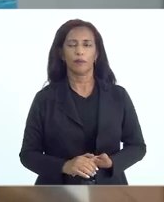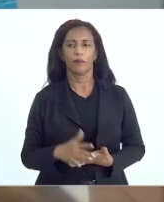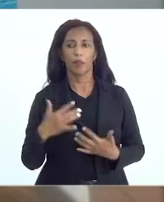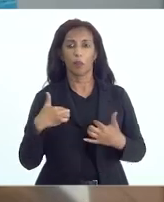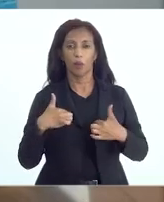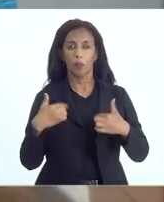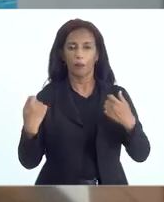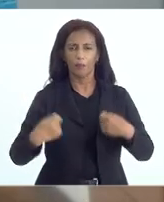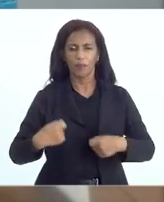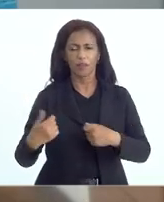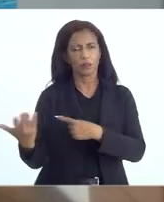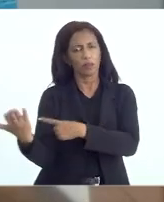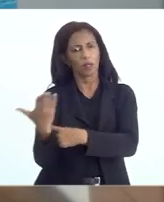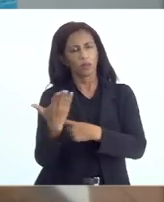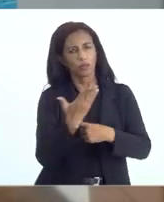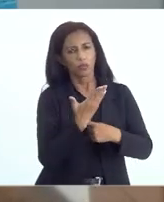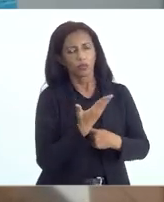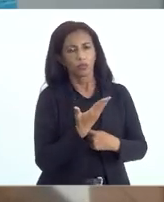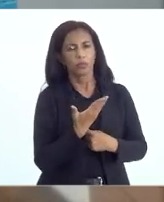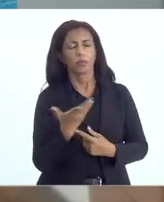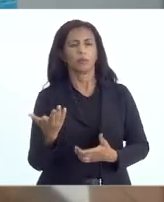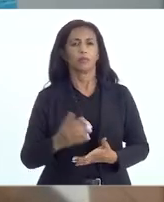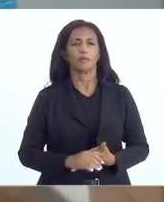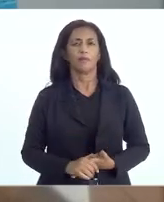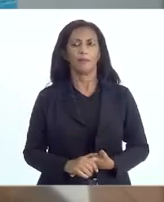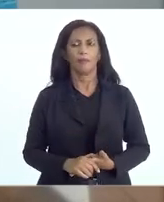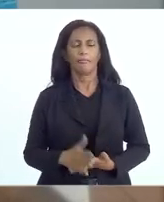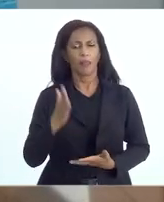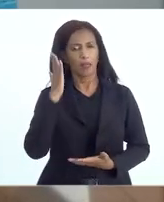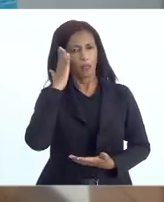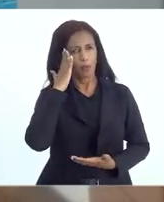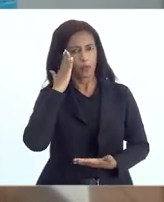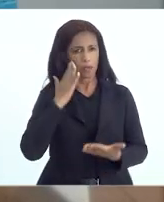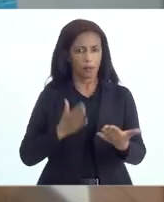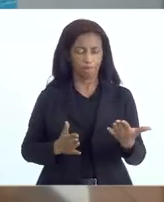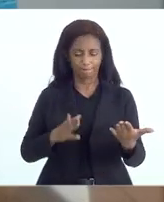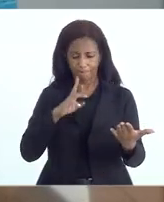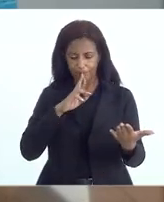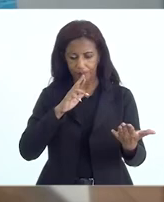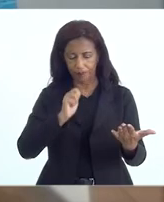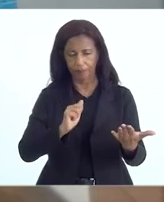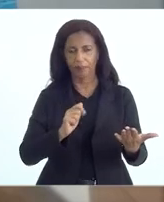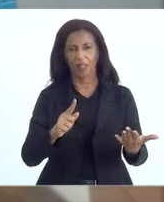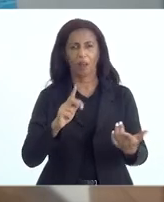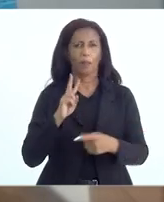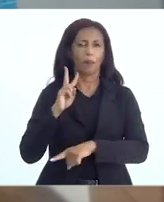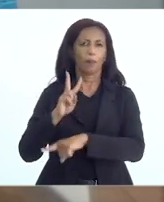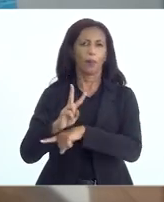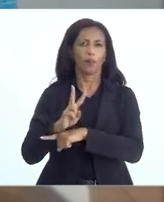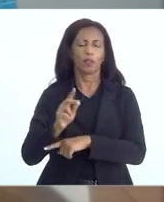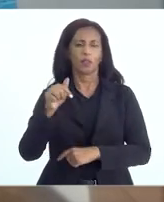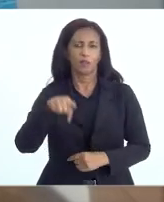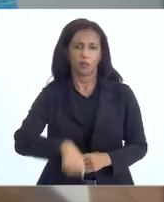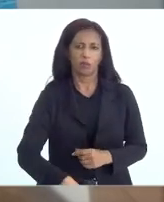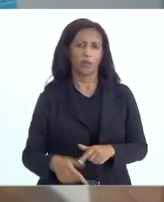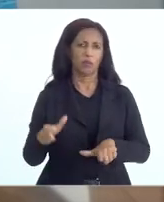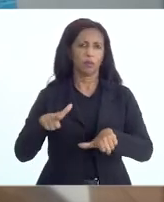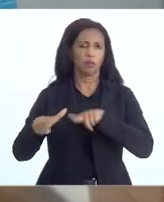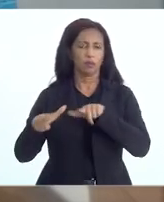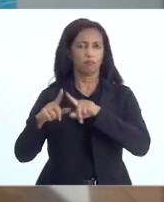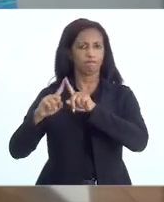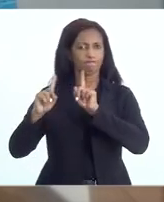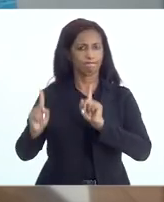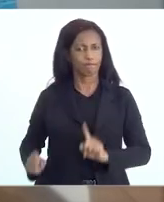Então eu preciso da ajuda do Senhor eu sei que o senhor é uma é uma pessoa que defende aqui os